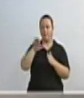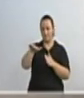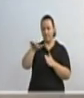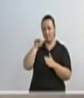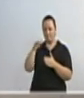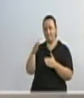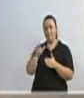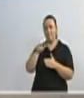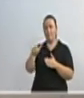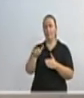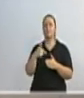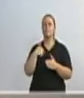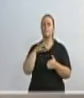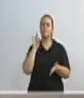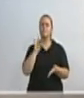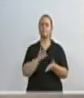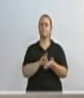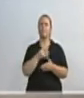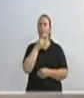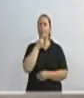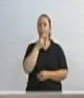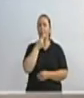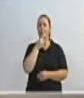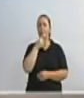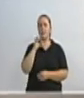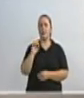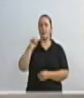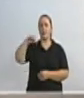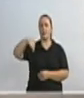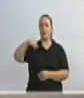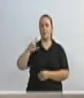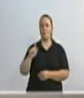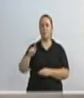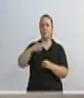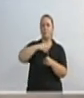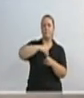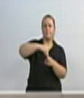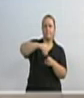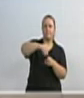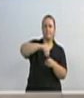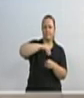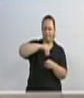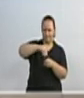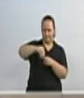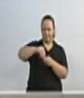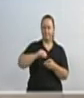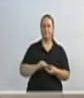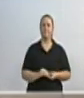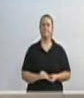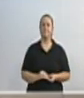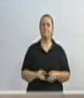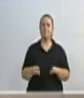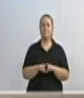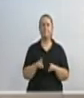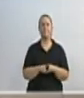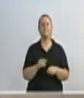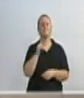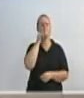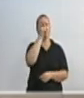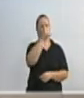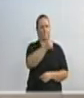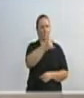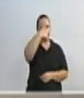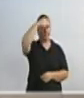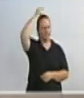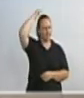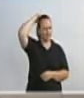do senhor Luiz Juvenal Leite, da ONG Nova Rússia Preservada. E quero também dizer para o senhor, vereador Adriano Pereira, que